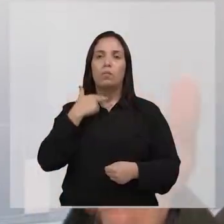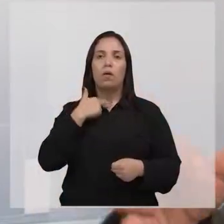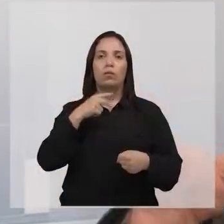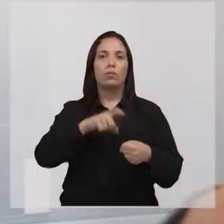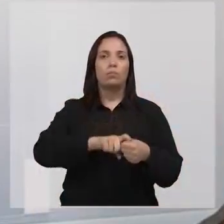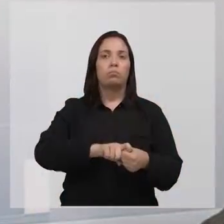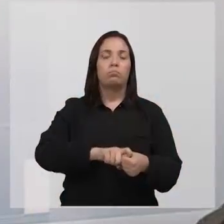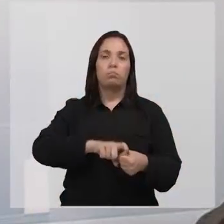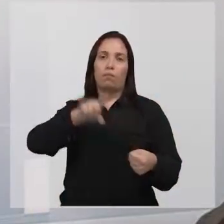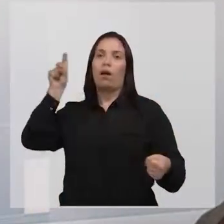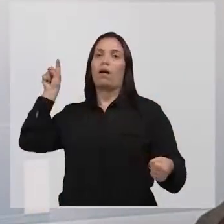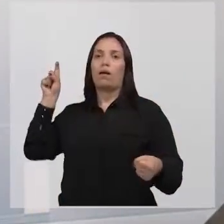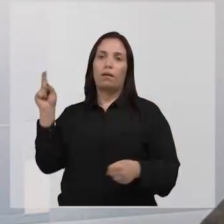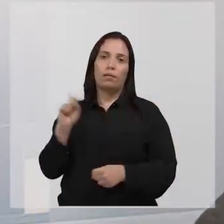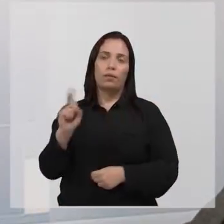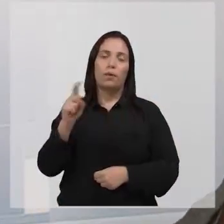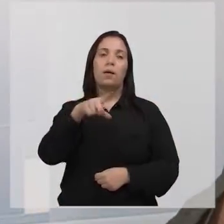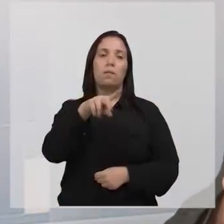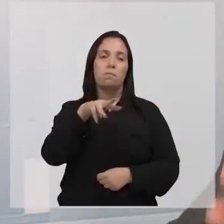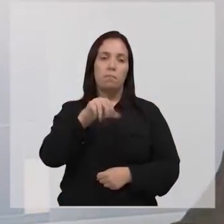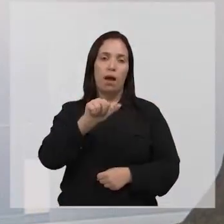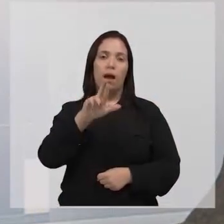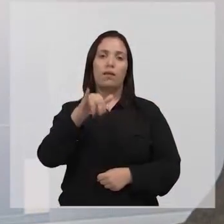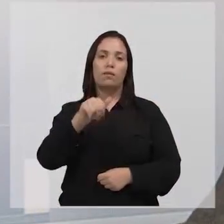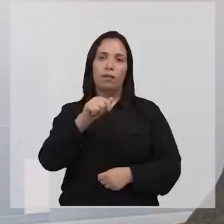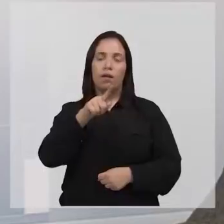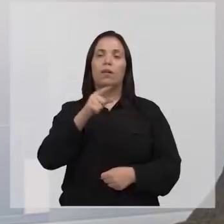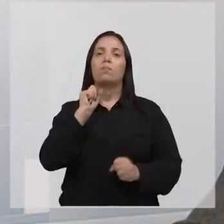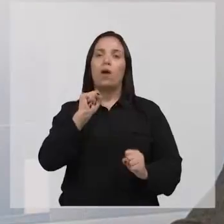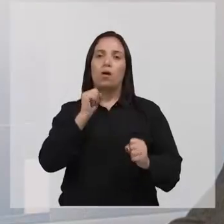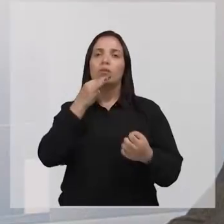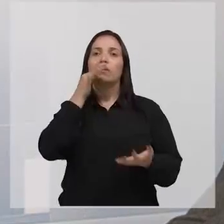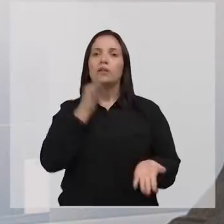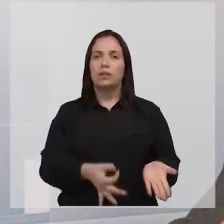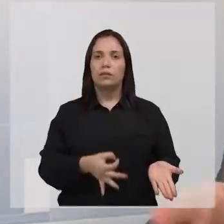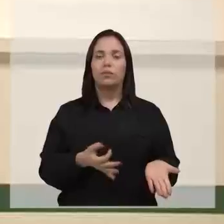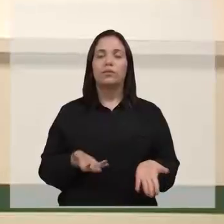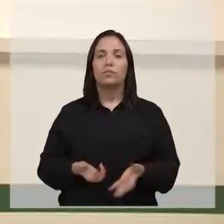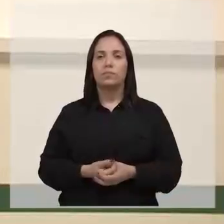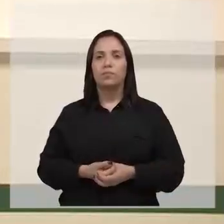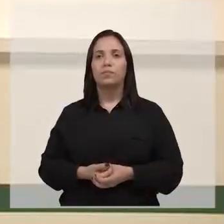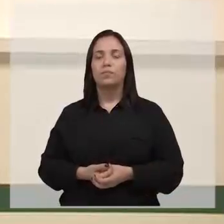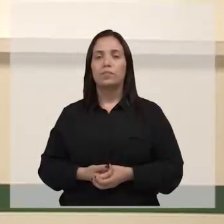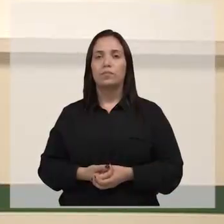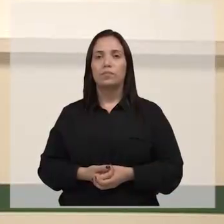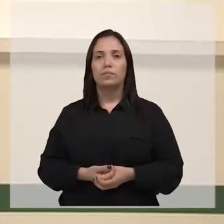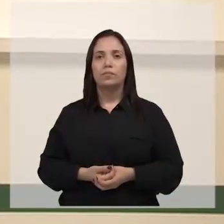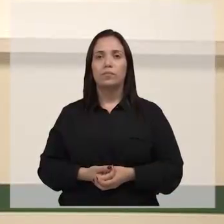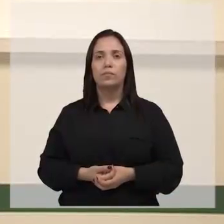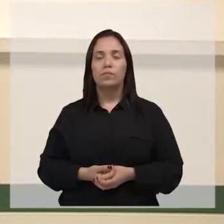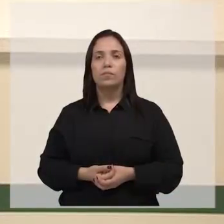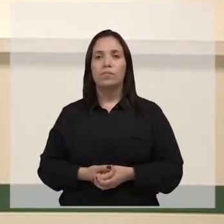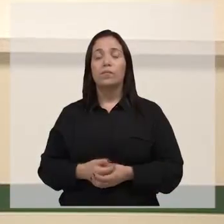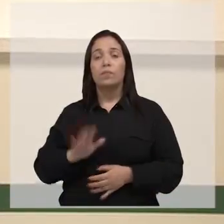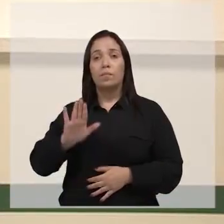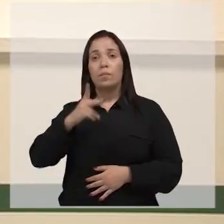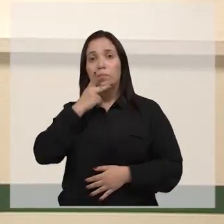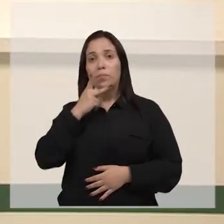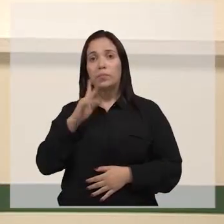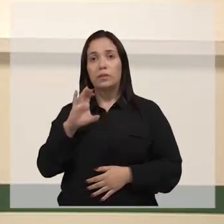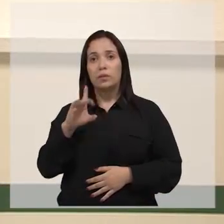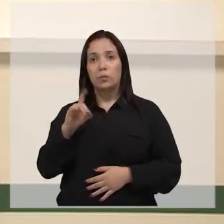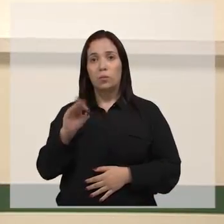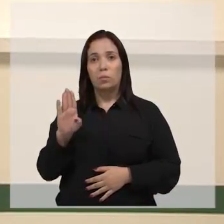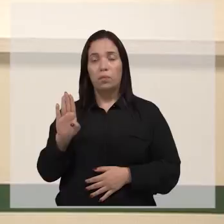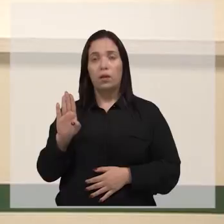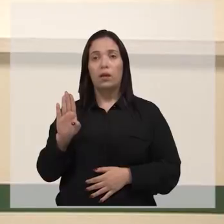que a Marina tem de criticar mais fortemente. Mas você só faz isso em sonho mesmo. Aí você tem uma Porque, olha, o PCdoB